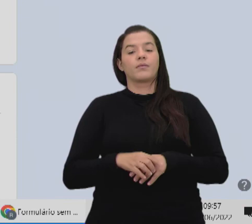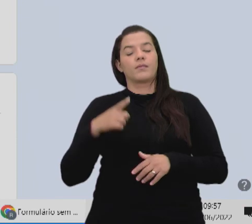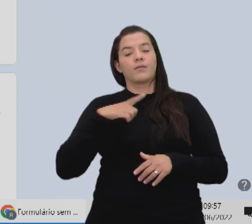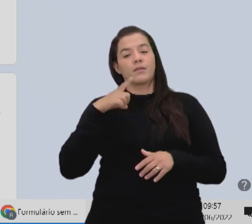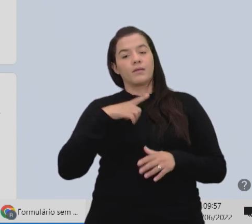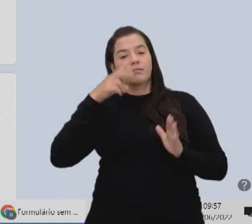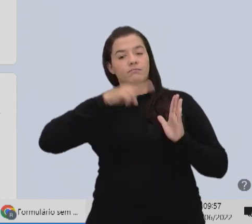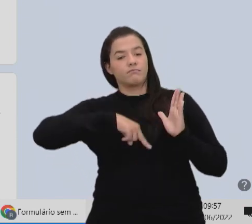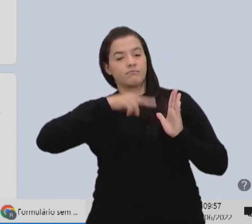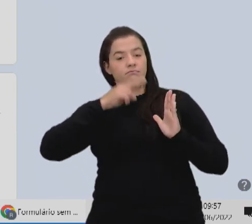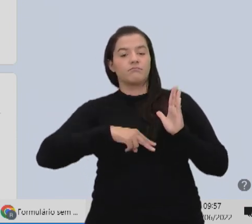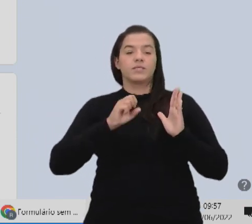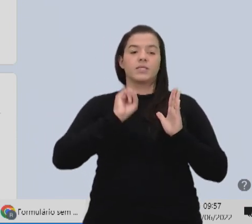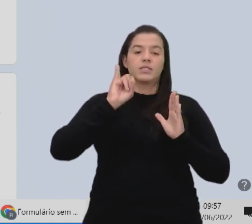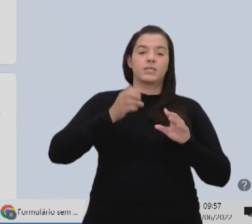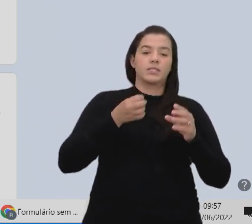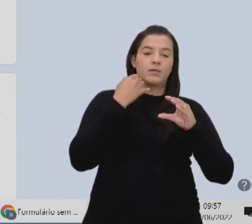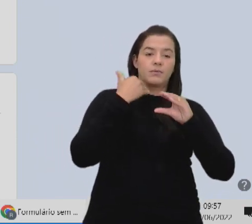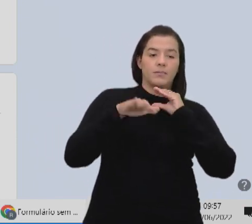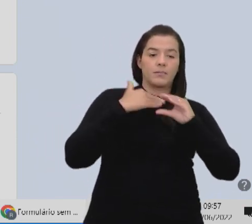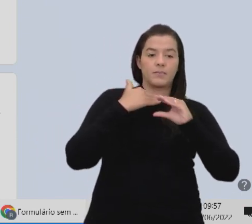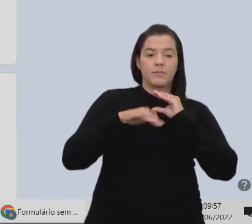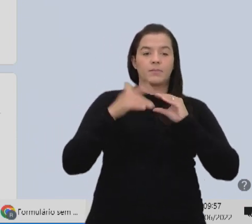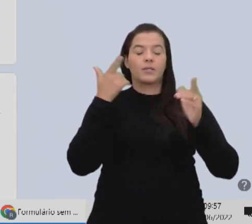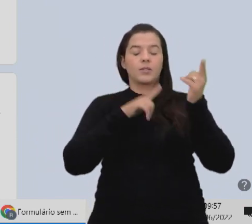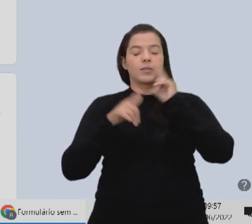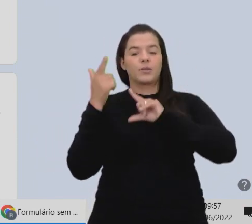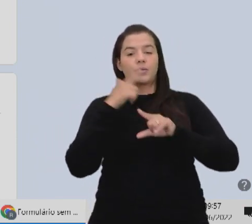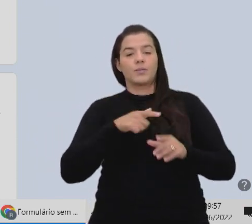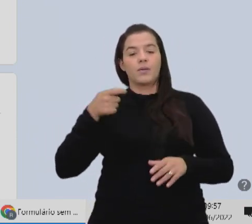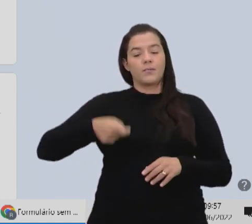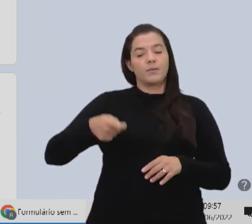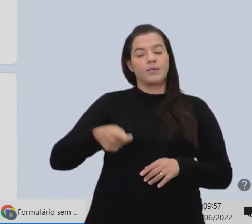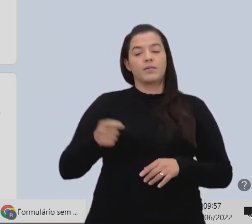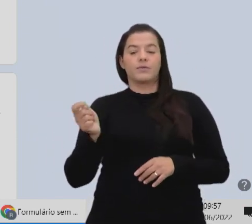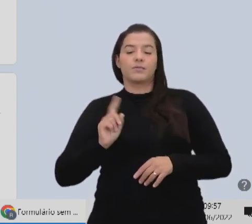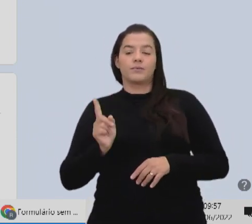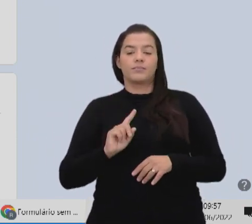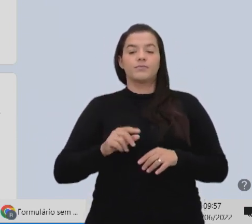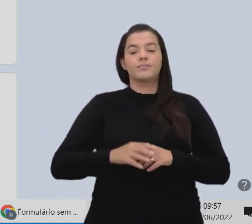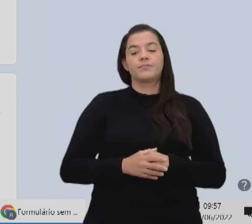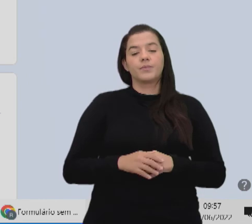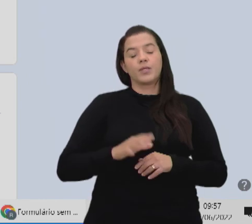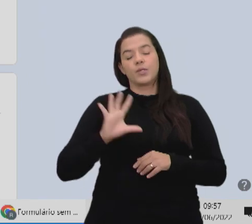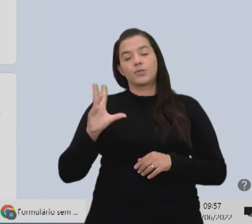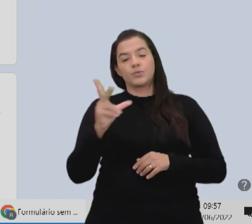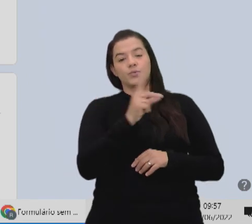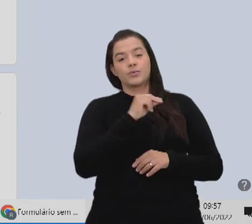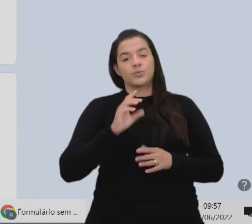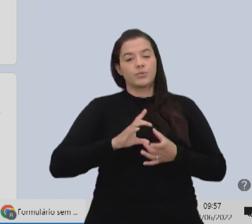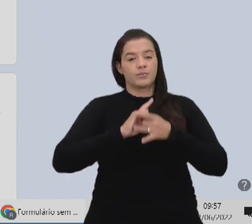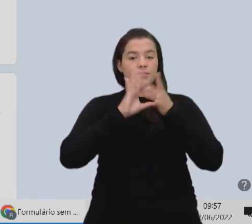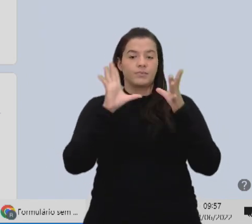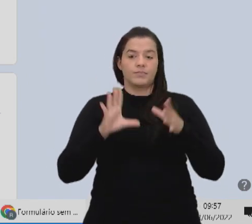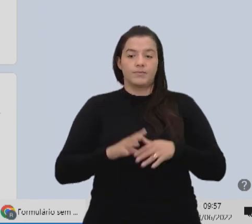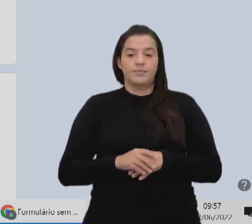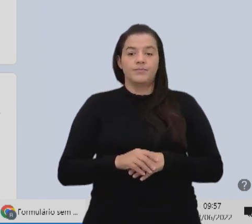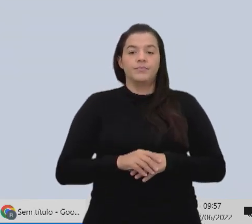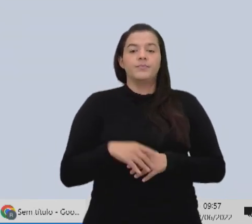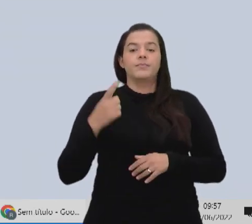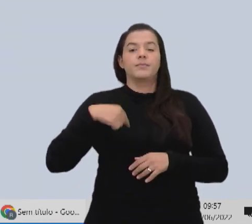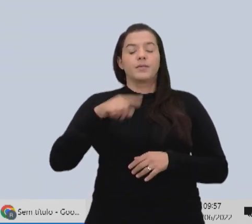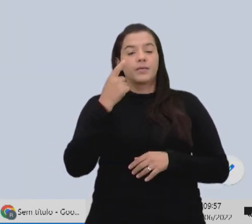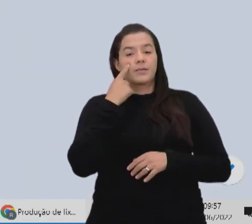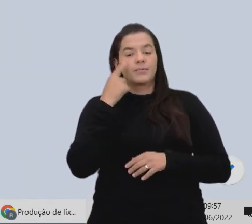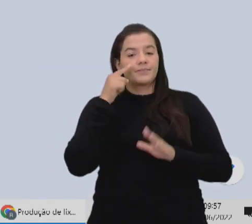ver ali se o e-mail está direcionado, se está sendo obrigatório colocar o e-mail da pessoa ou não. Sim. Tem todas as opções que ele pode mexer. E aqui ele pode ir no